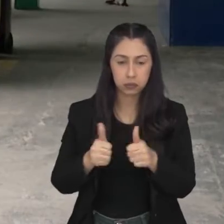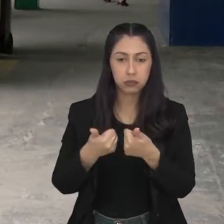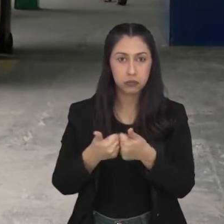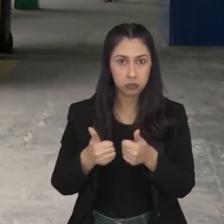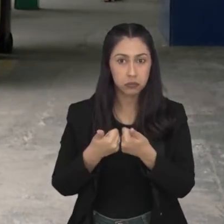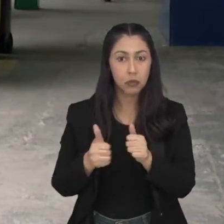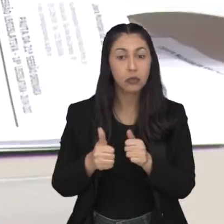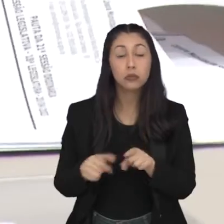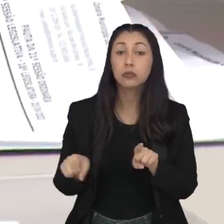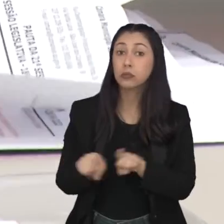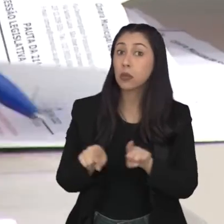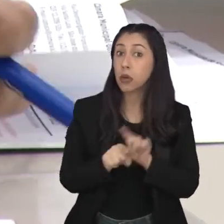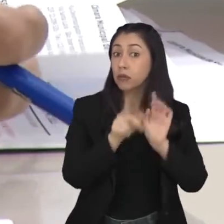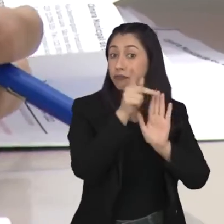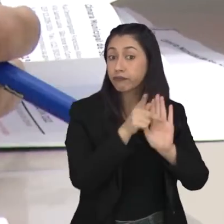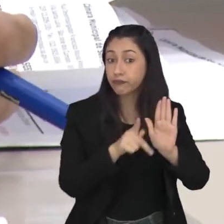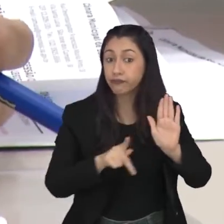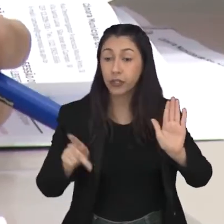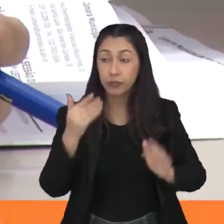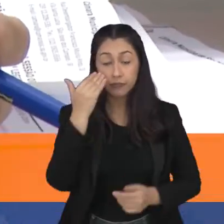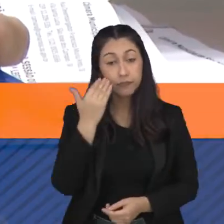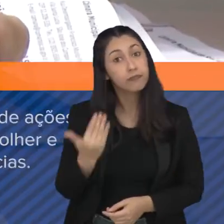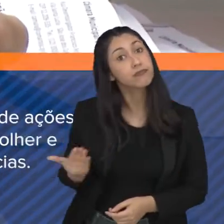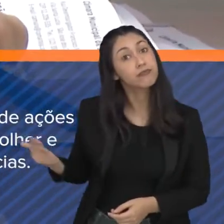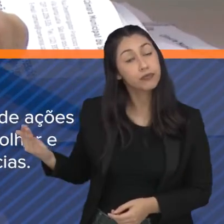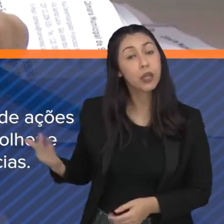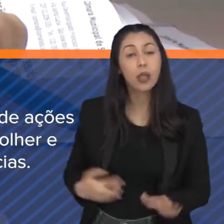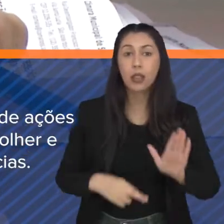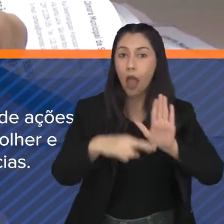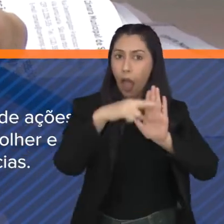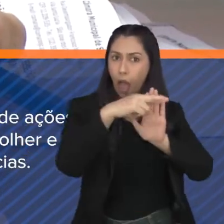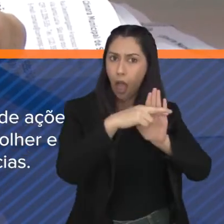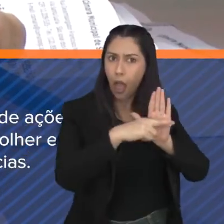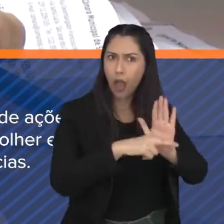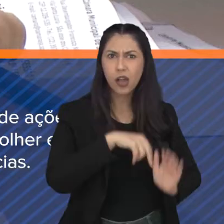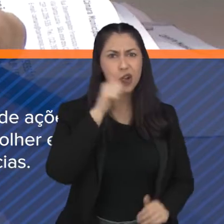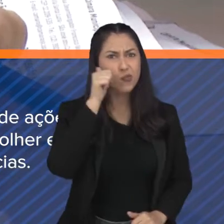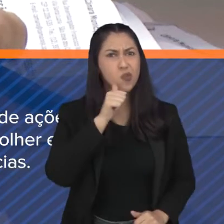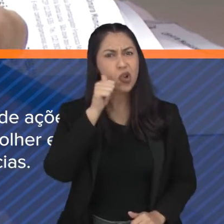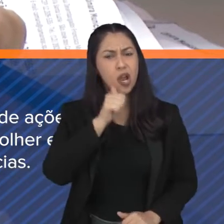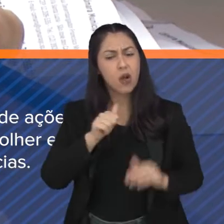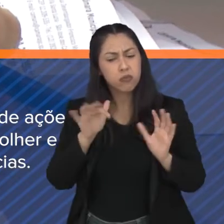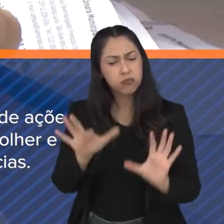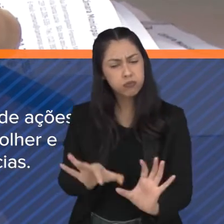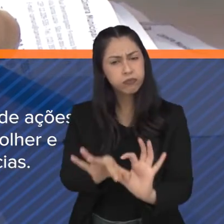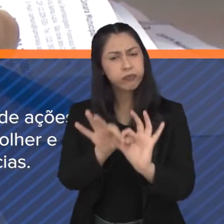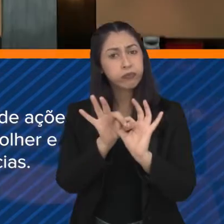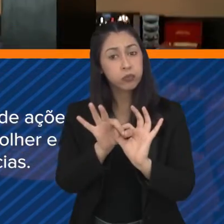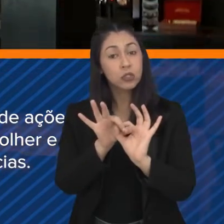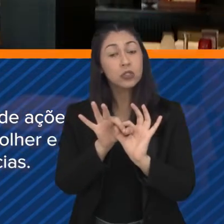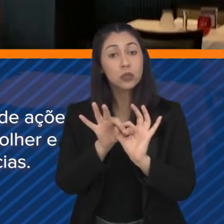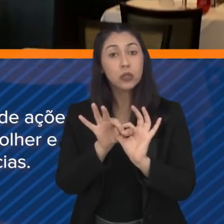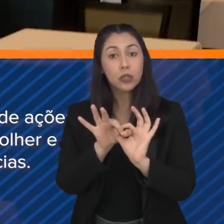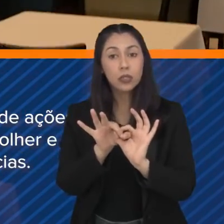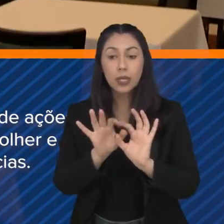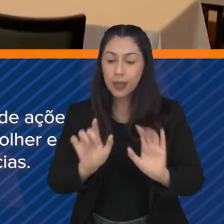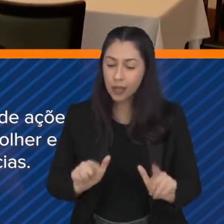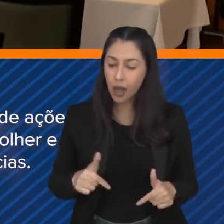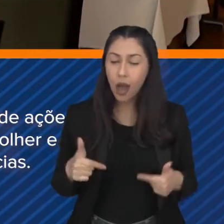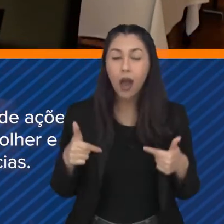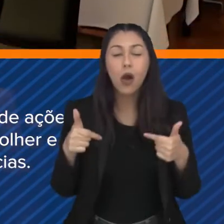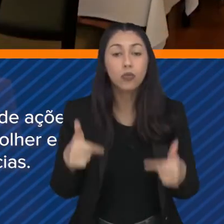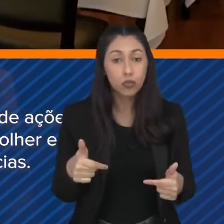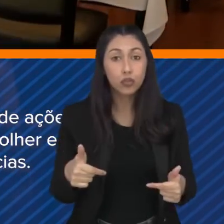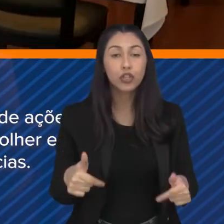transporte público. Ainda tramita a matéria que cria o protocolo Todas por Todas, que instituiu uma gama